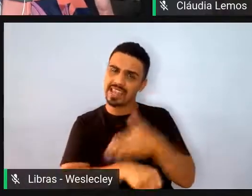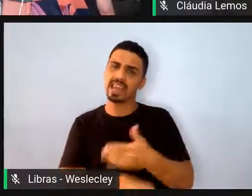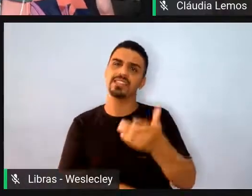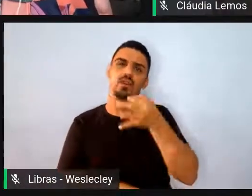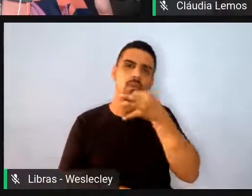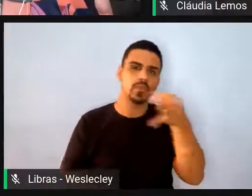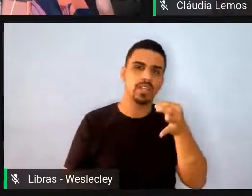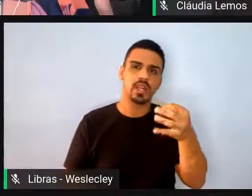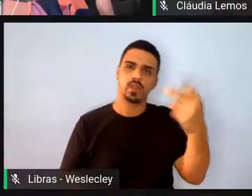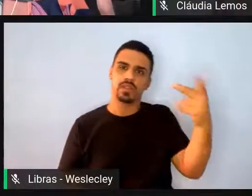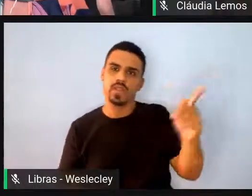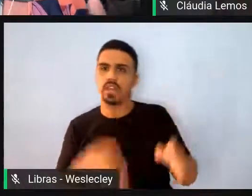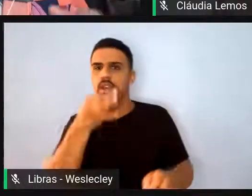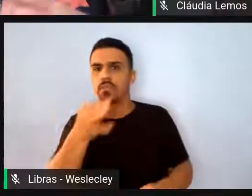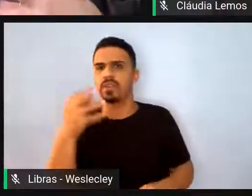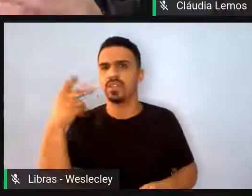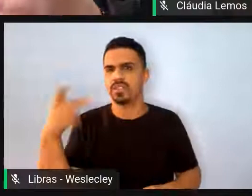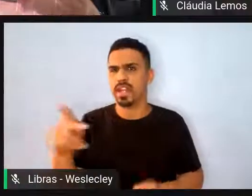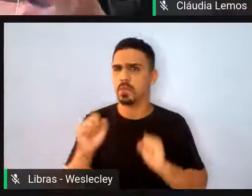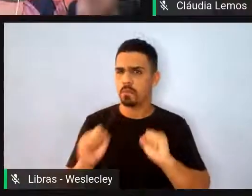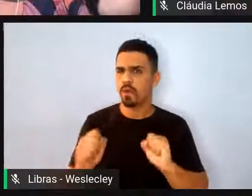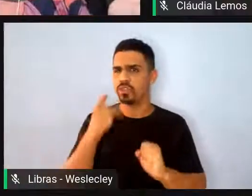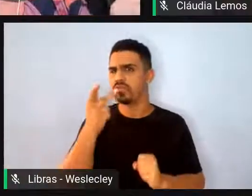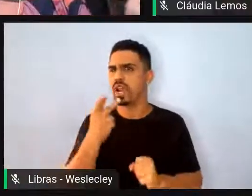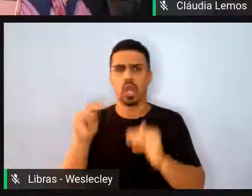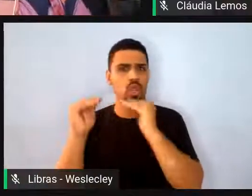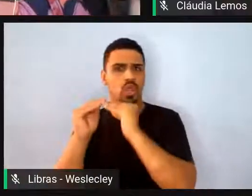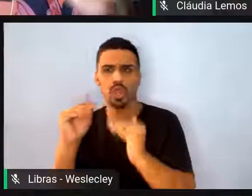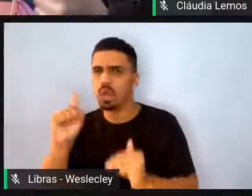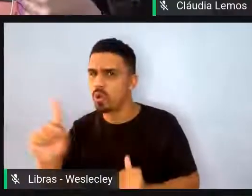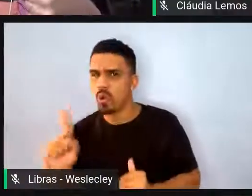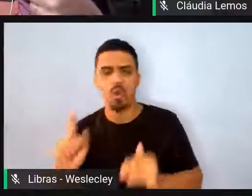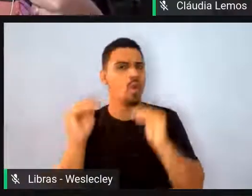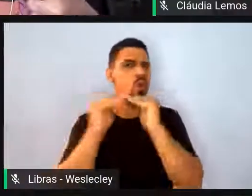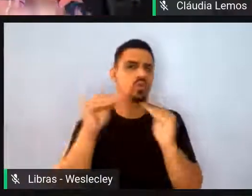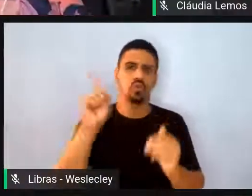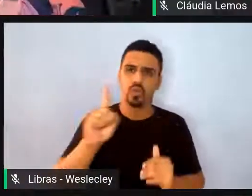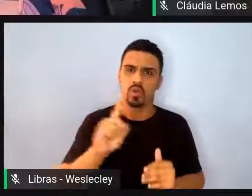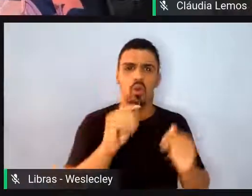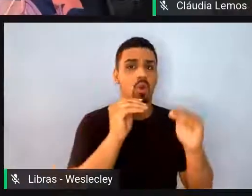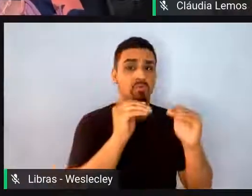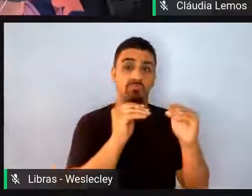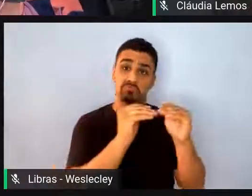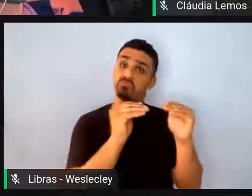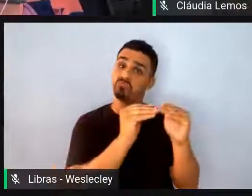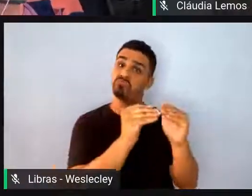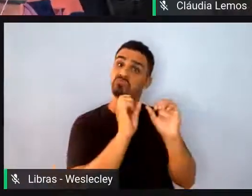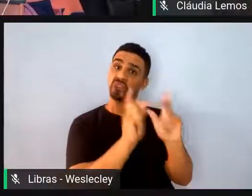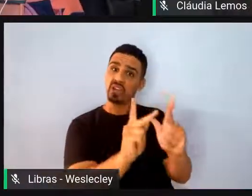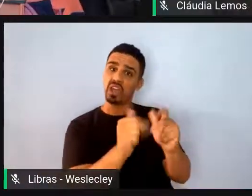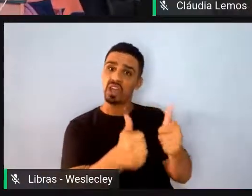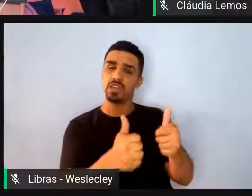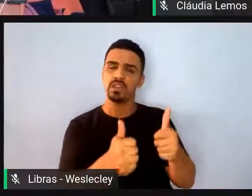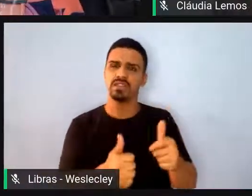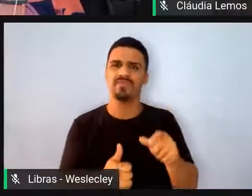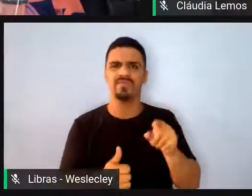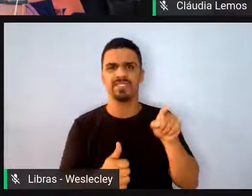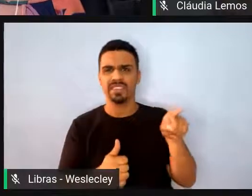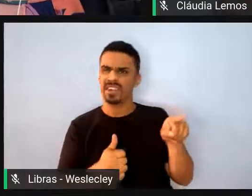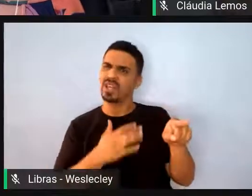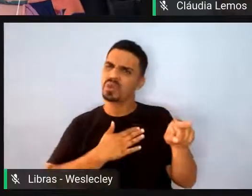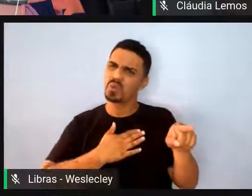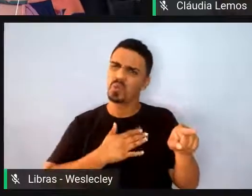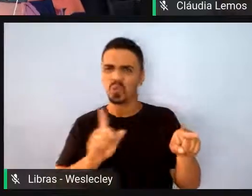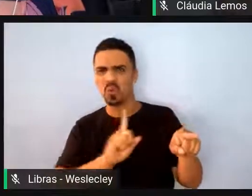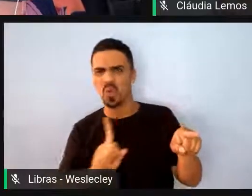pegar e falar, nossa, não concordo com você, não concordo com você, não concordo com você, mas você, ok, olha, não gosto desse cara aqui, mas esse cara aqui falou um